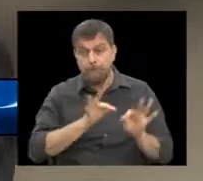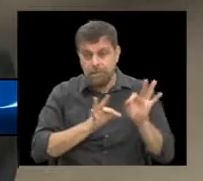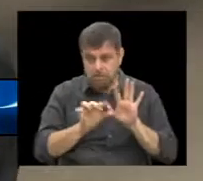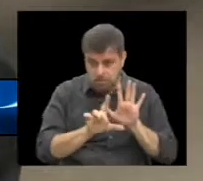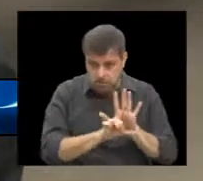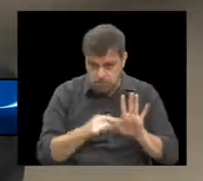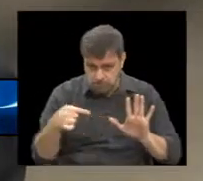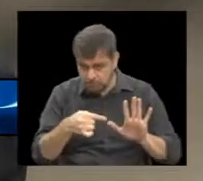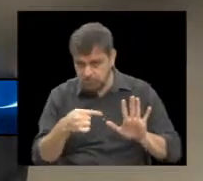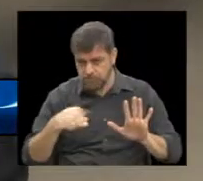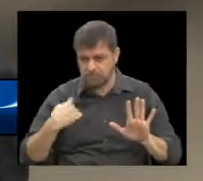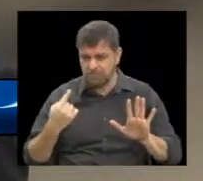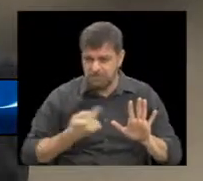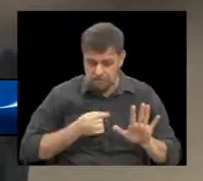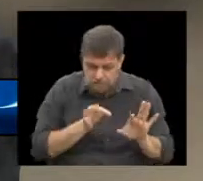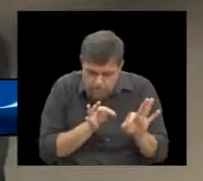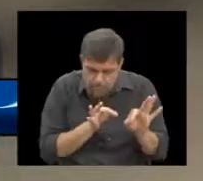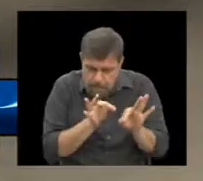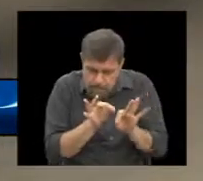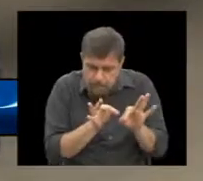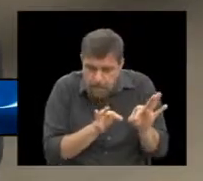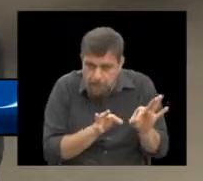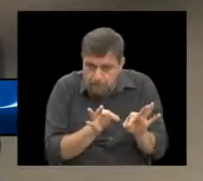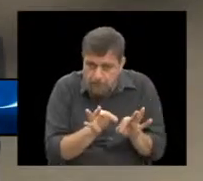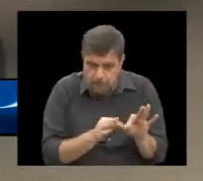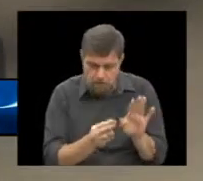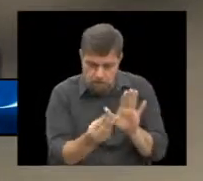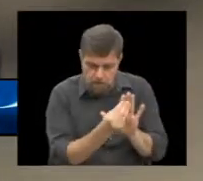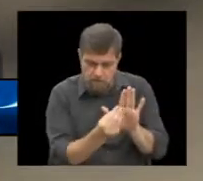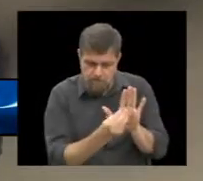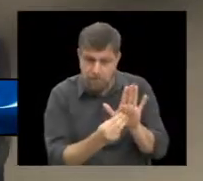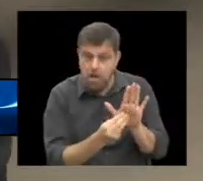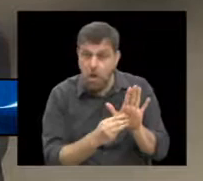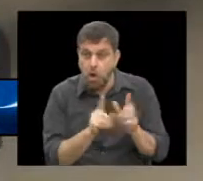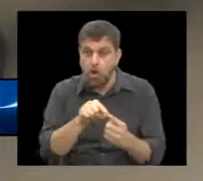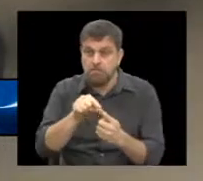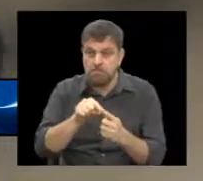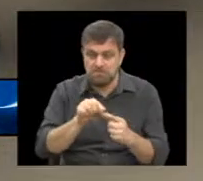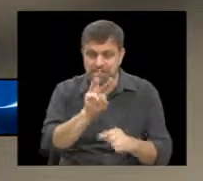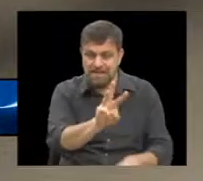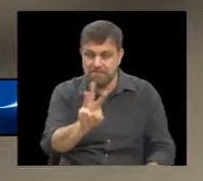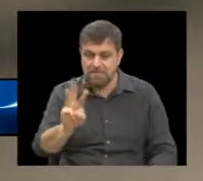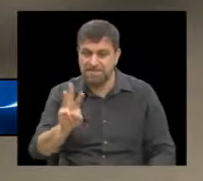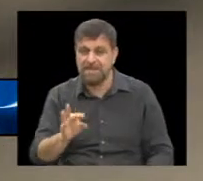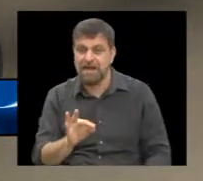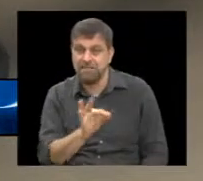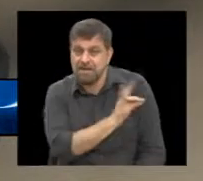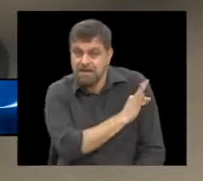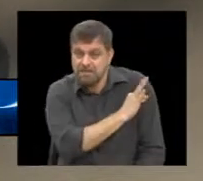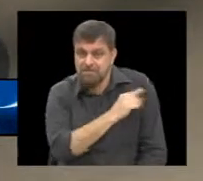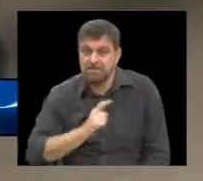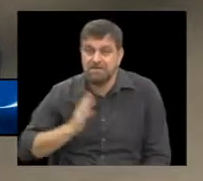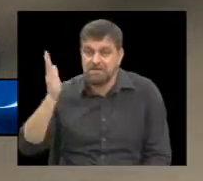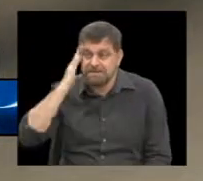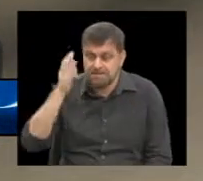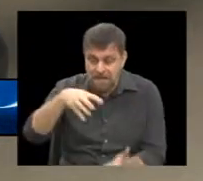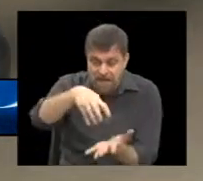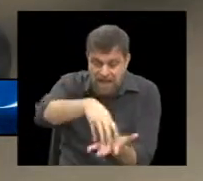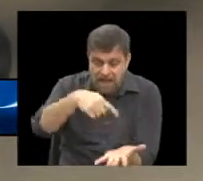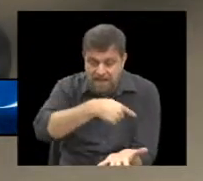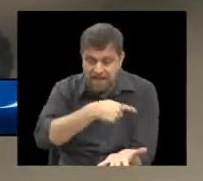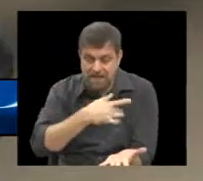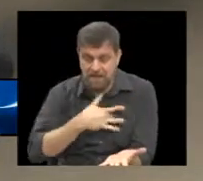a gente quando nós fizemos esse projeto porque colocar no site da prefeitura os médicos estão atendendo naquele naquele local de